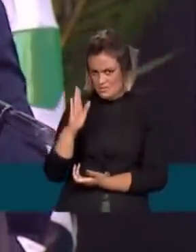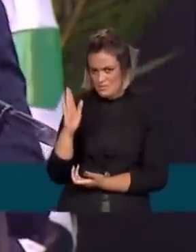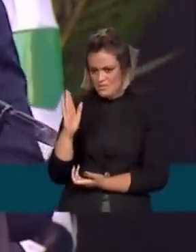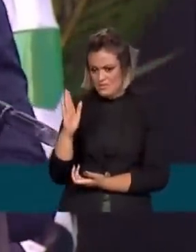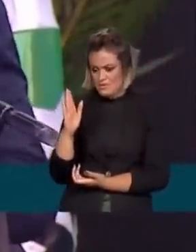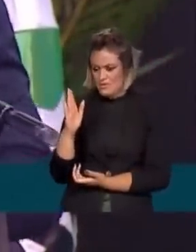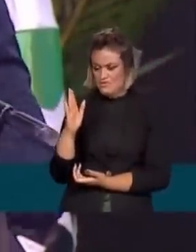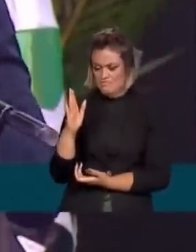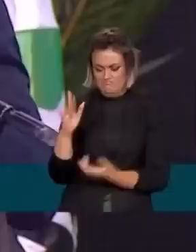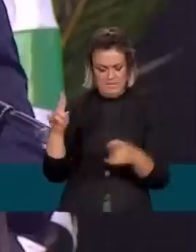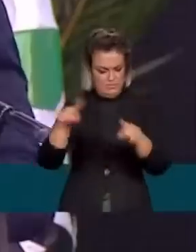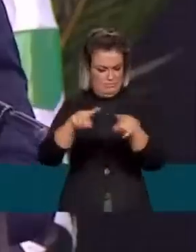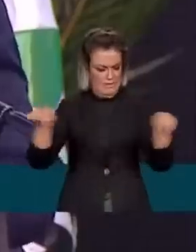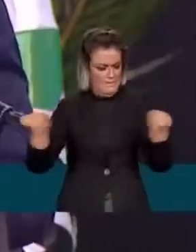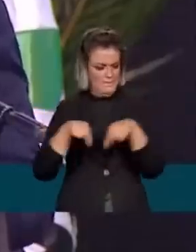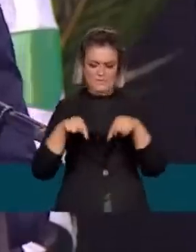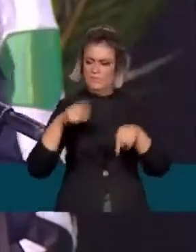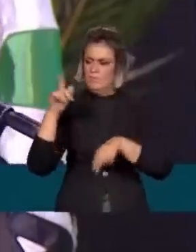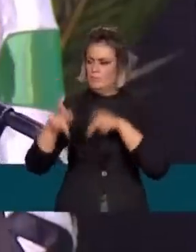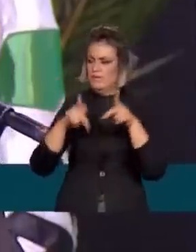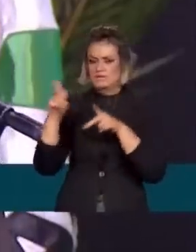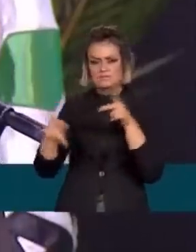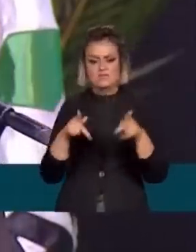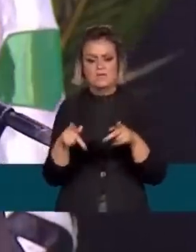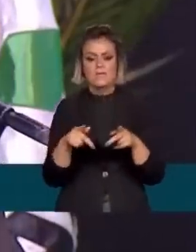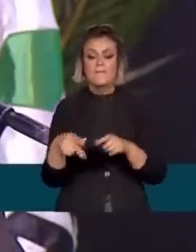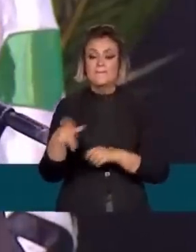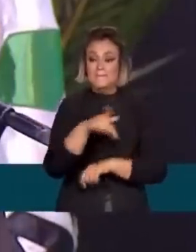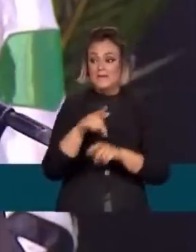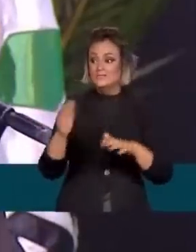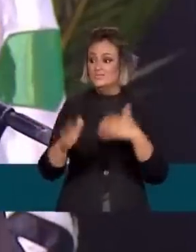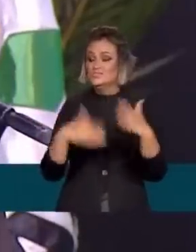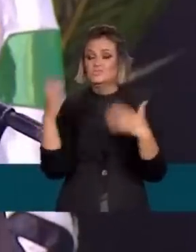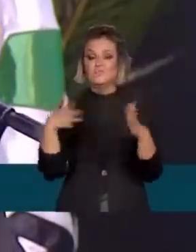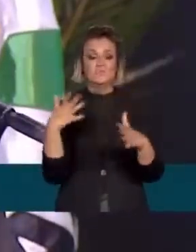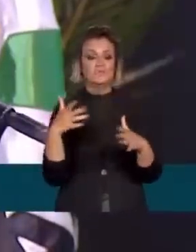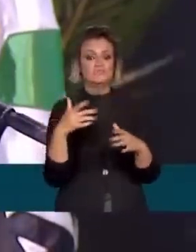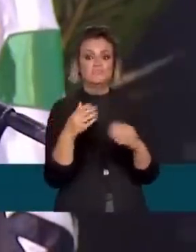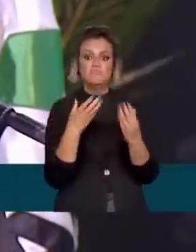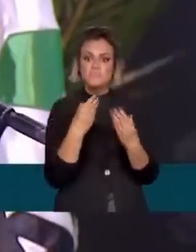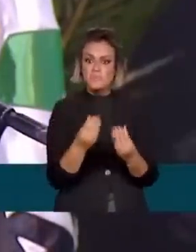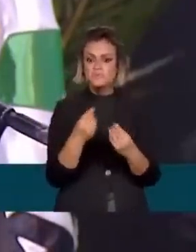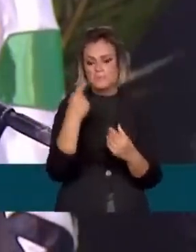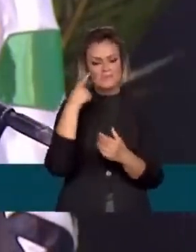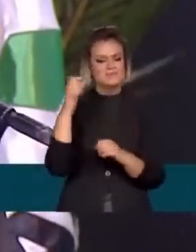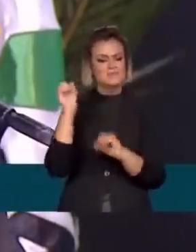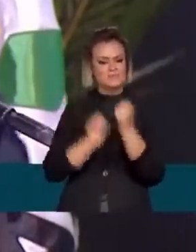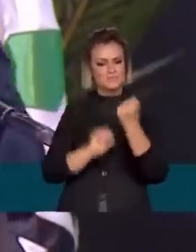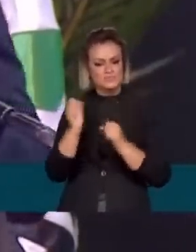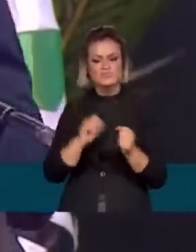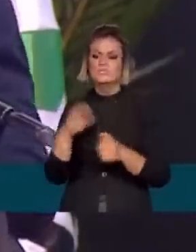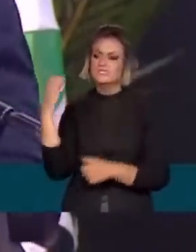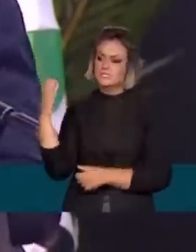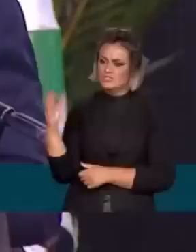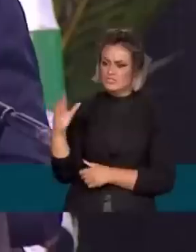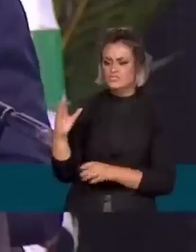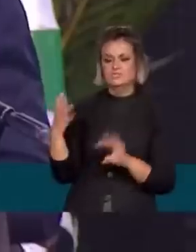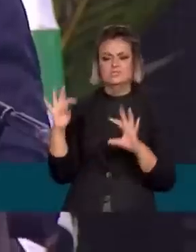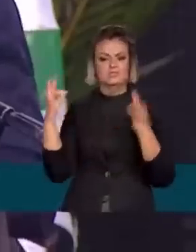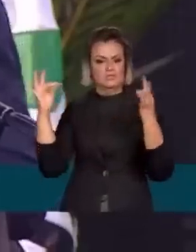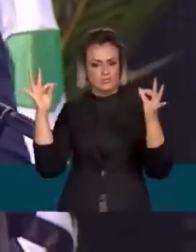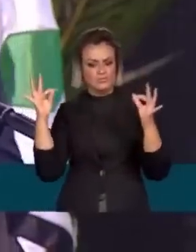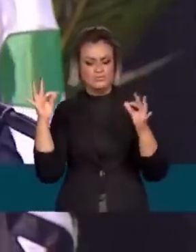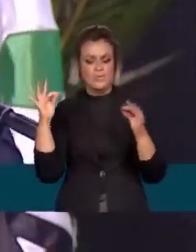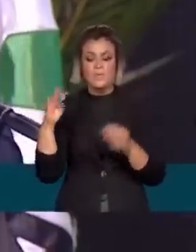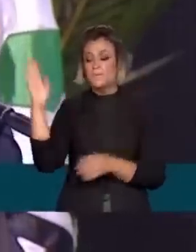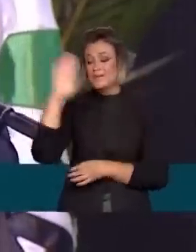pelo seu tamanho, pela sua população, por ser o país mais desenvolvido do ponto de vista industrial, científico e tecnológico,